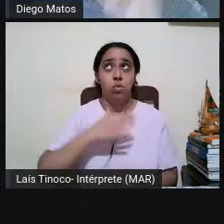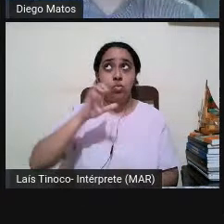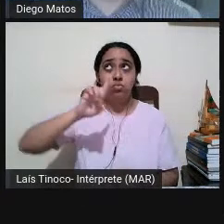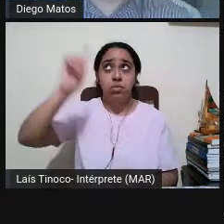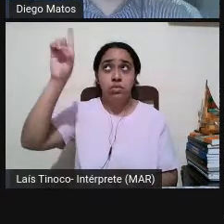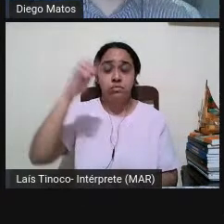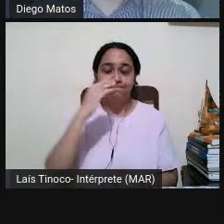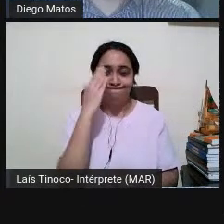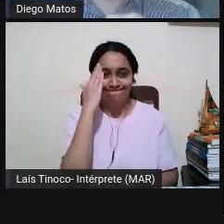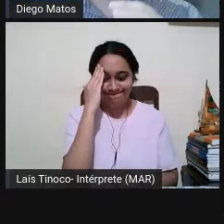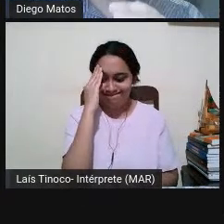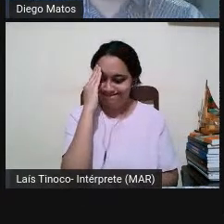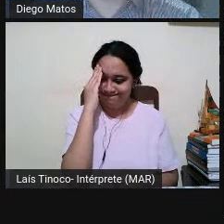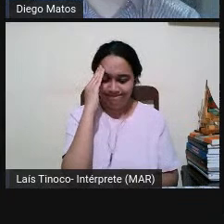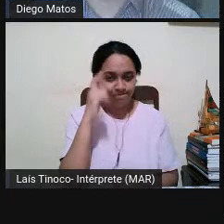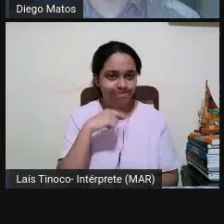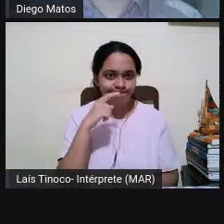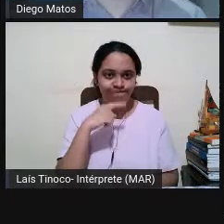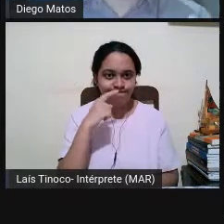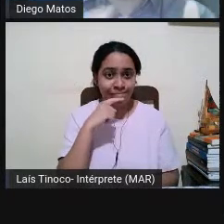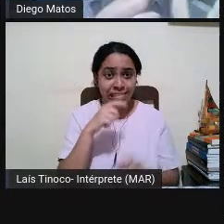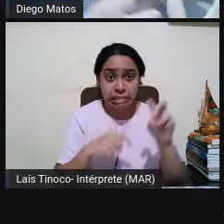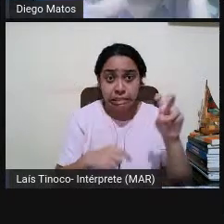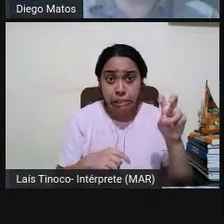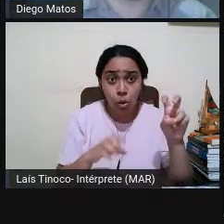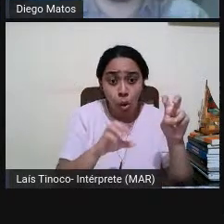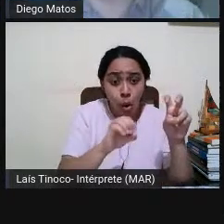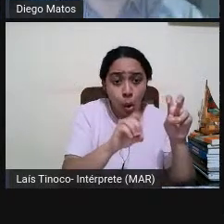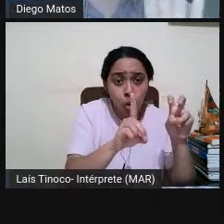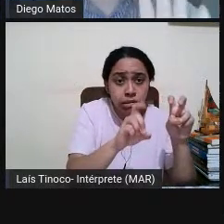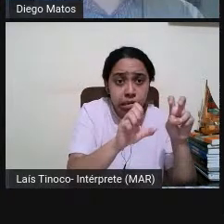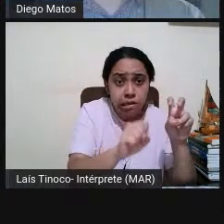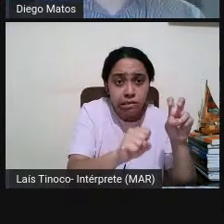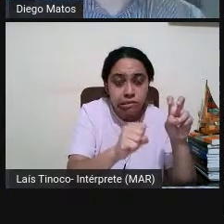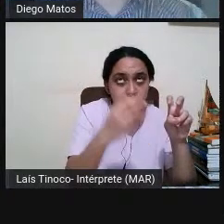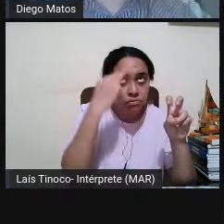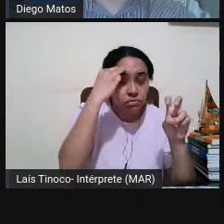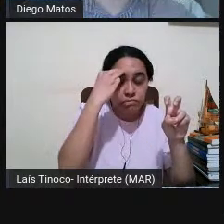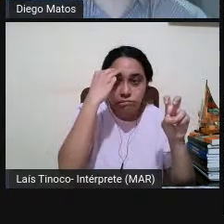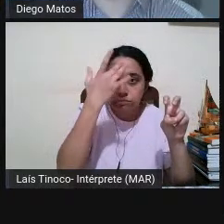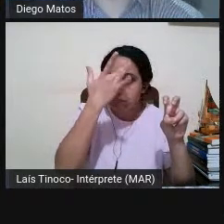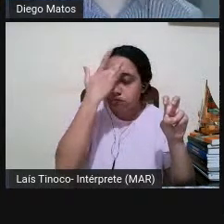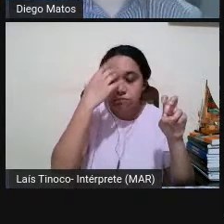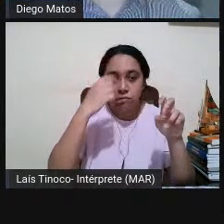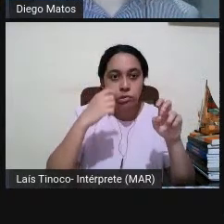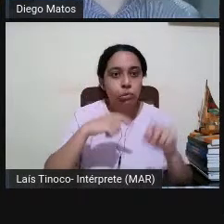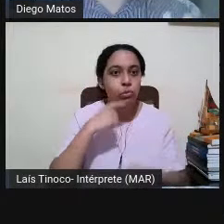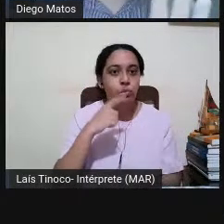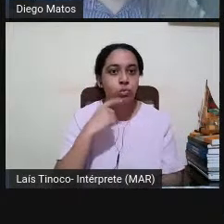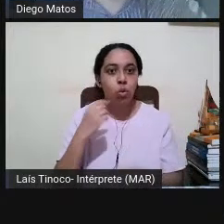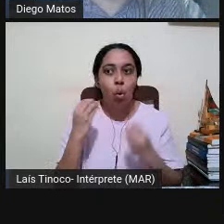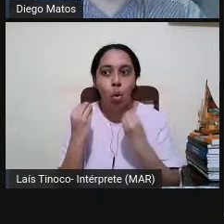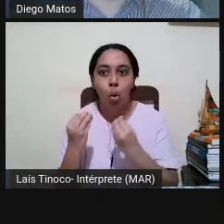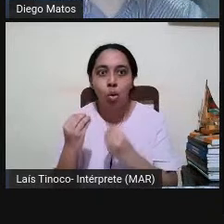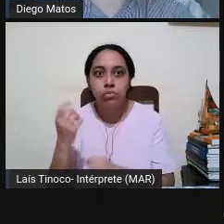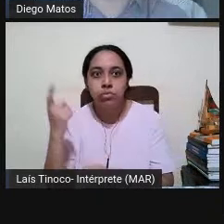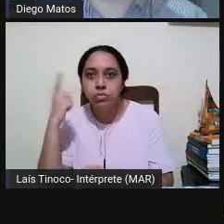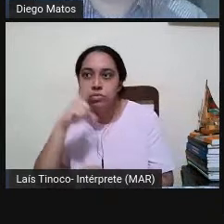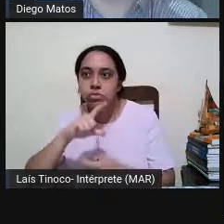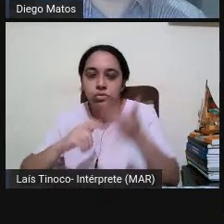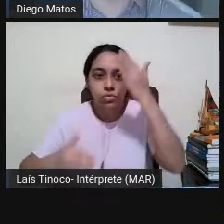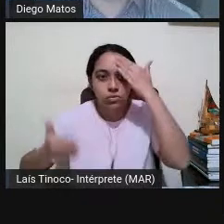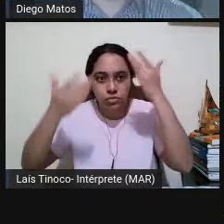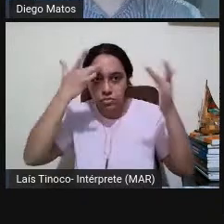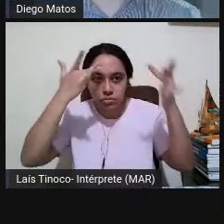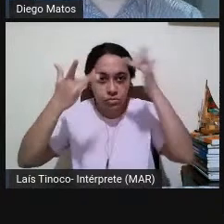consigo memorizar 5ds como é que eu vou dar conta de 17 Calma a alma ela se senta